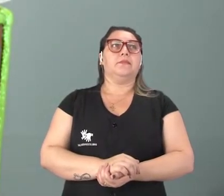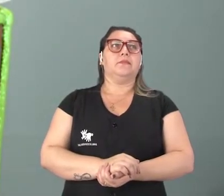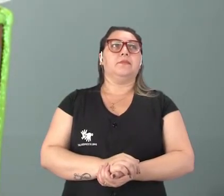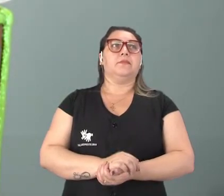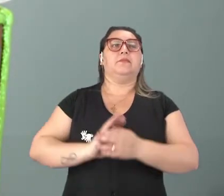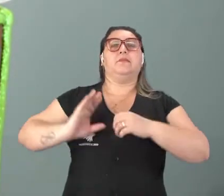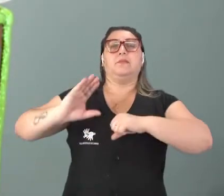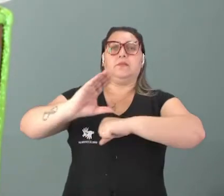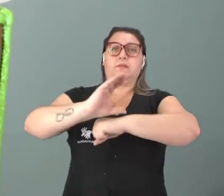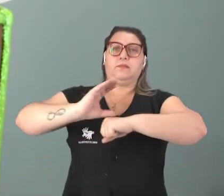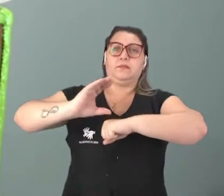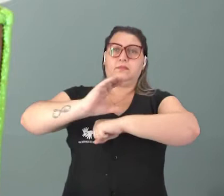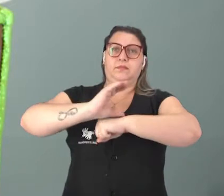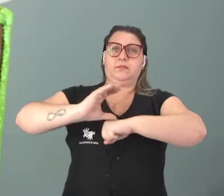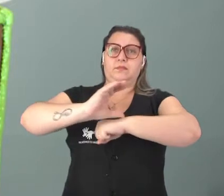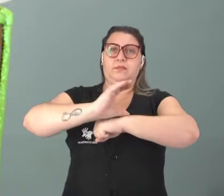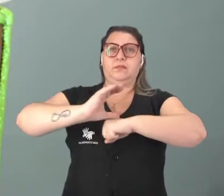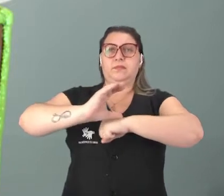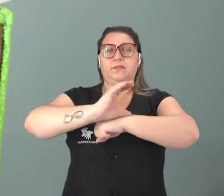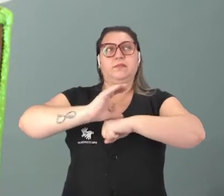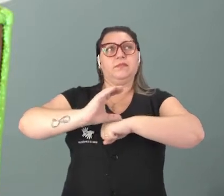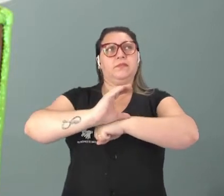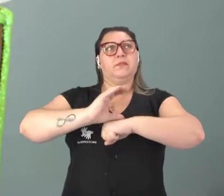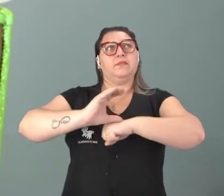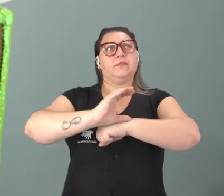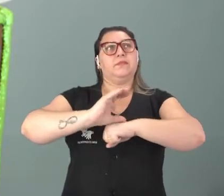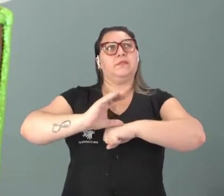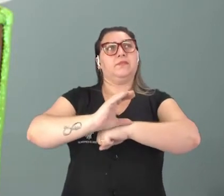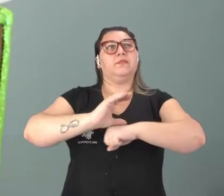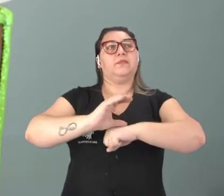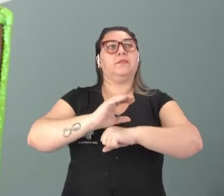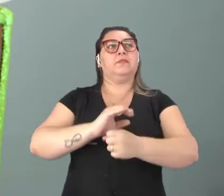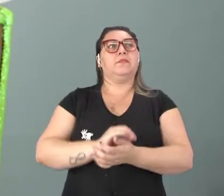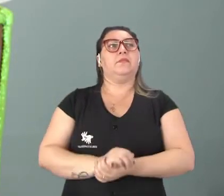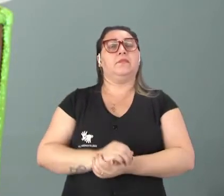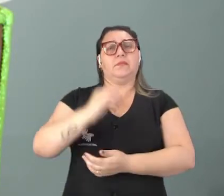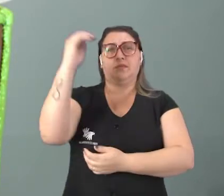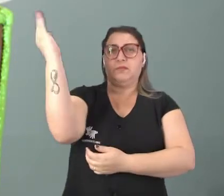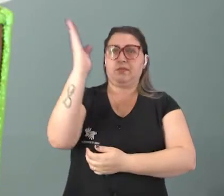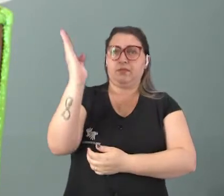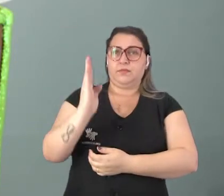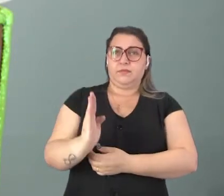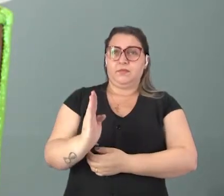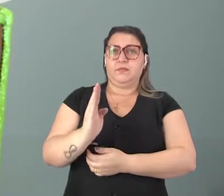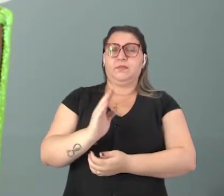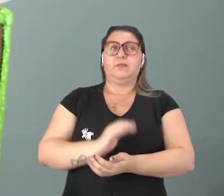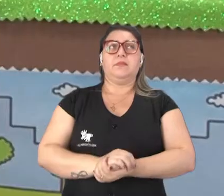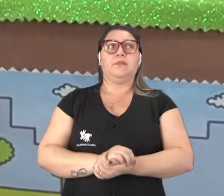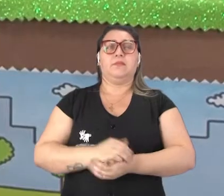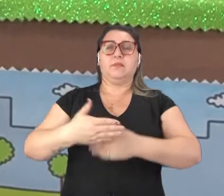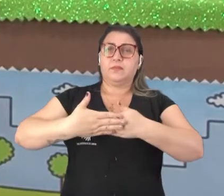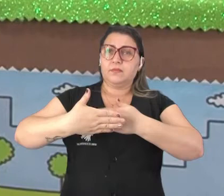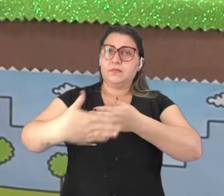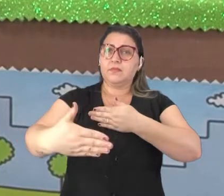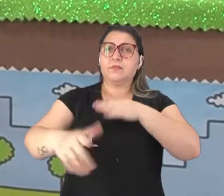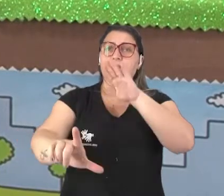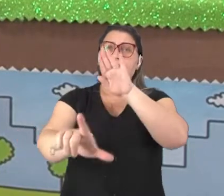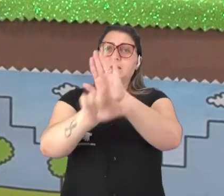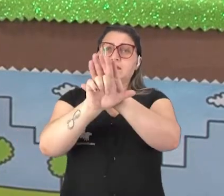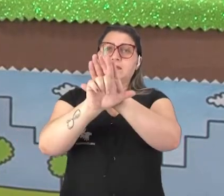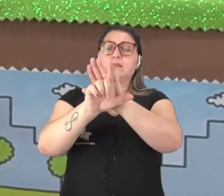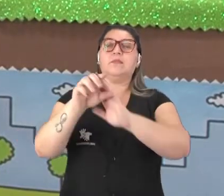A Constituição, né? A Constituição brasileira. A partir dessa